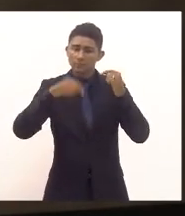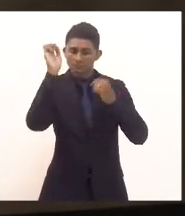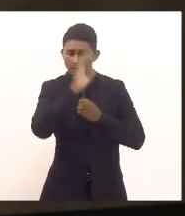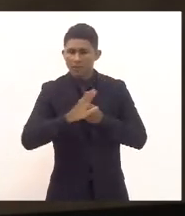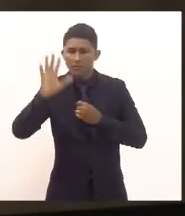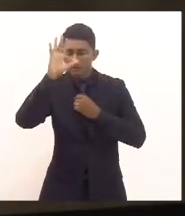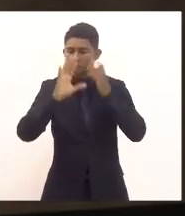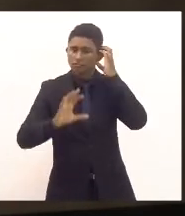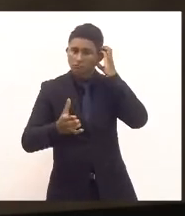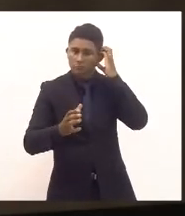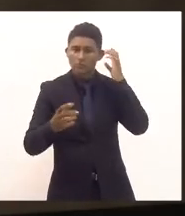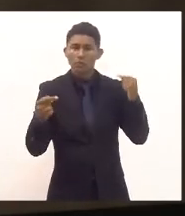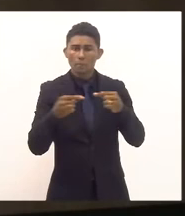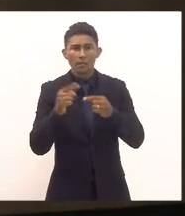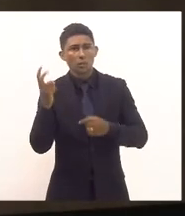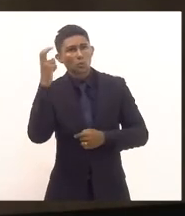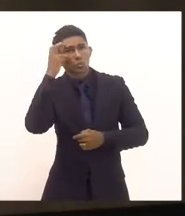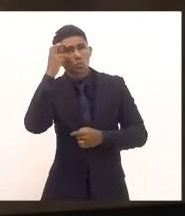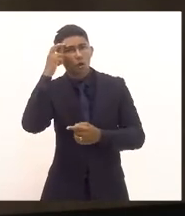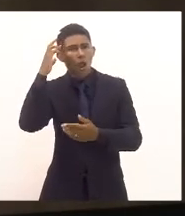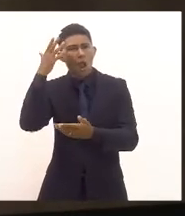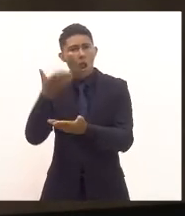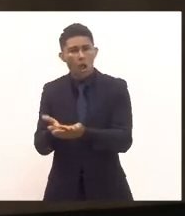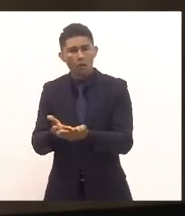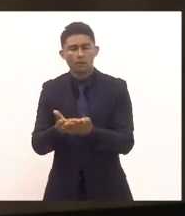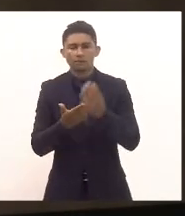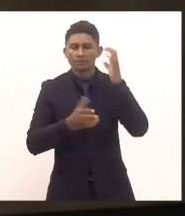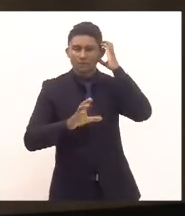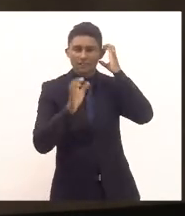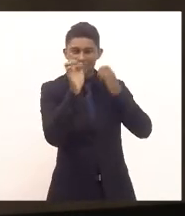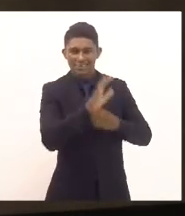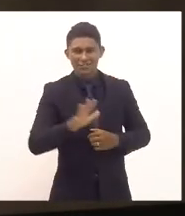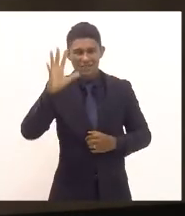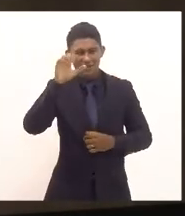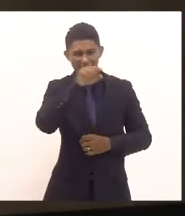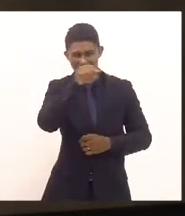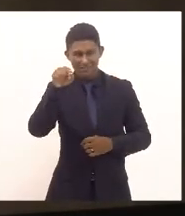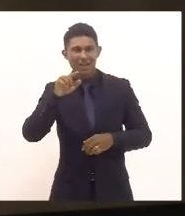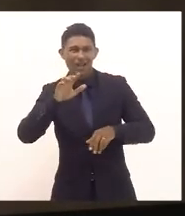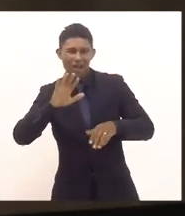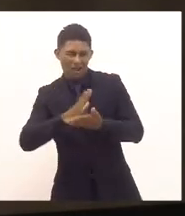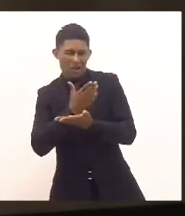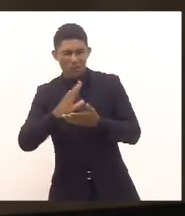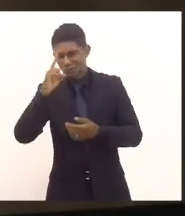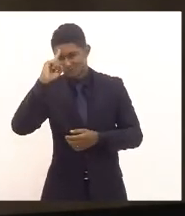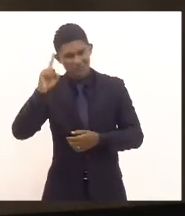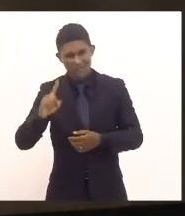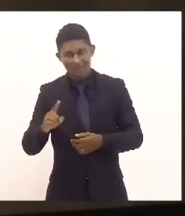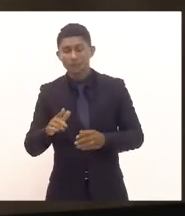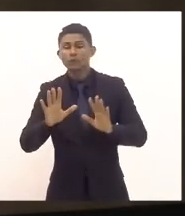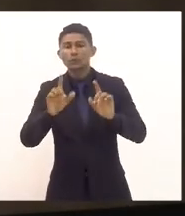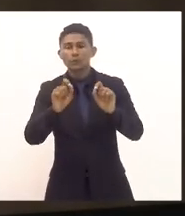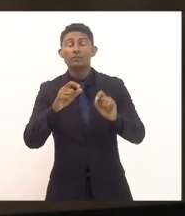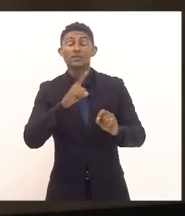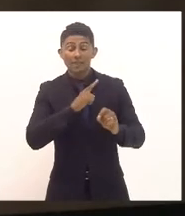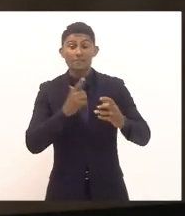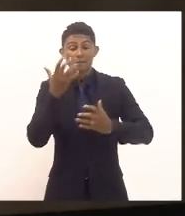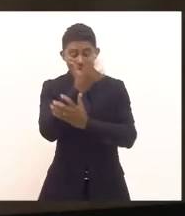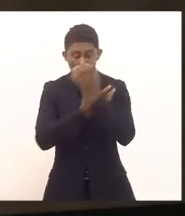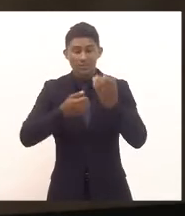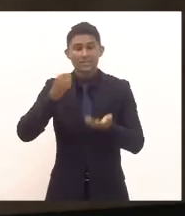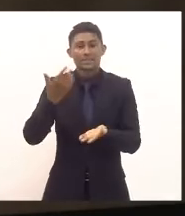Brasil que forjaram a nossa Cultura em boa medida a Rádio Nacional Inclusive para quem não se lembra teve um samba-enredo muito